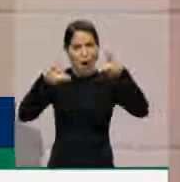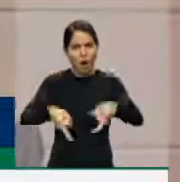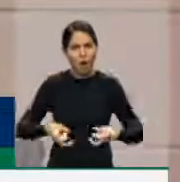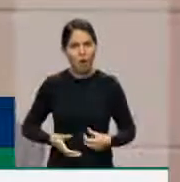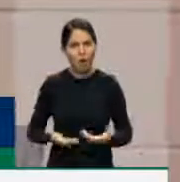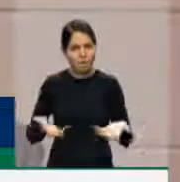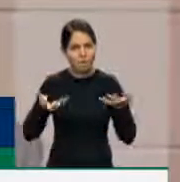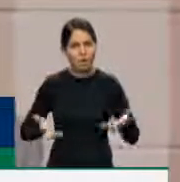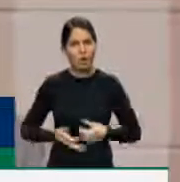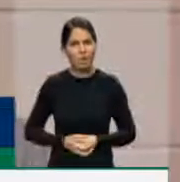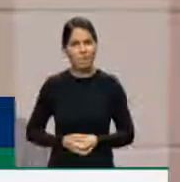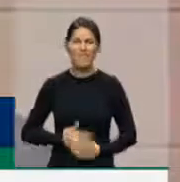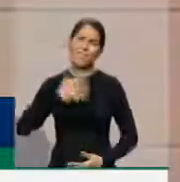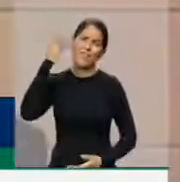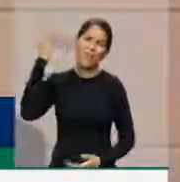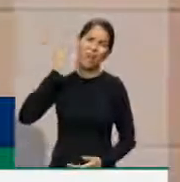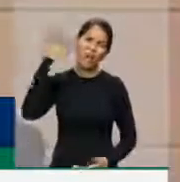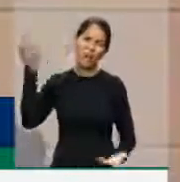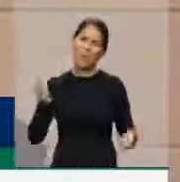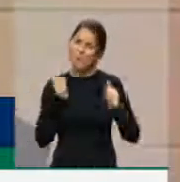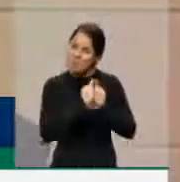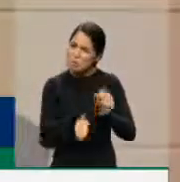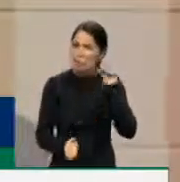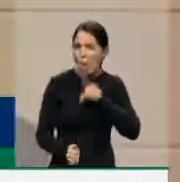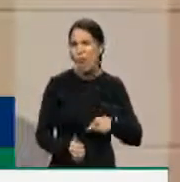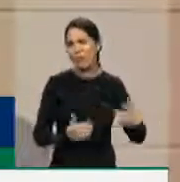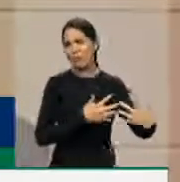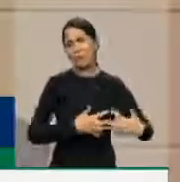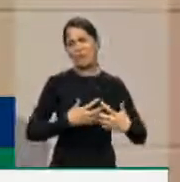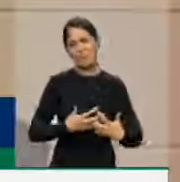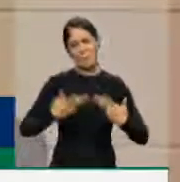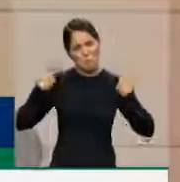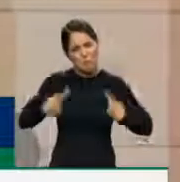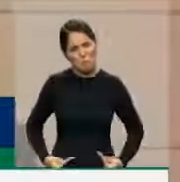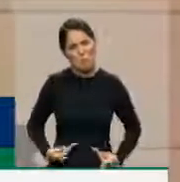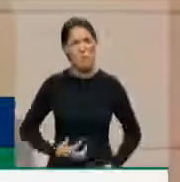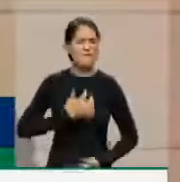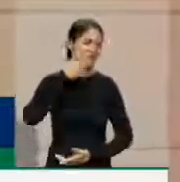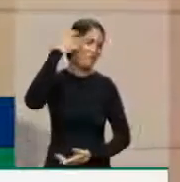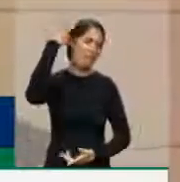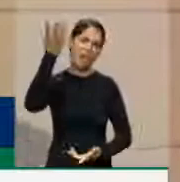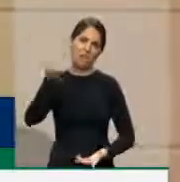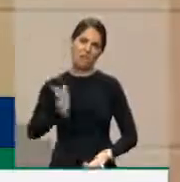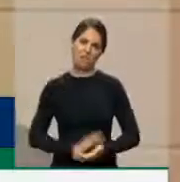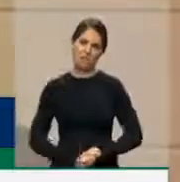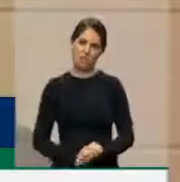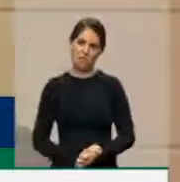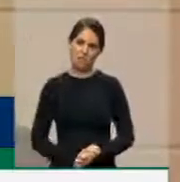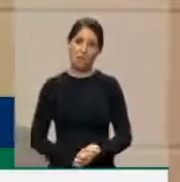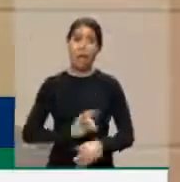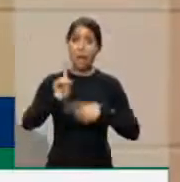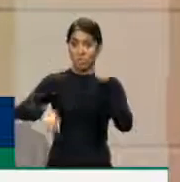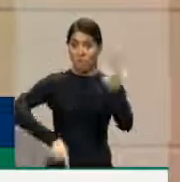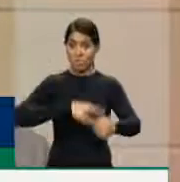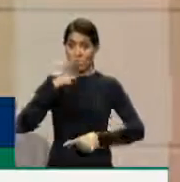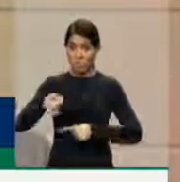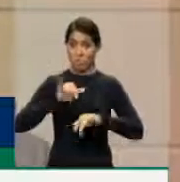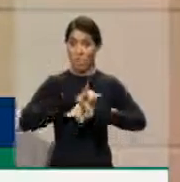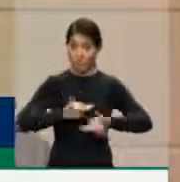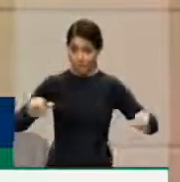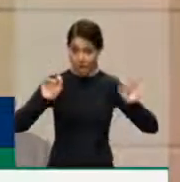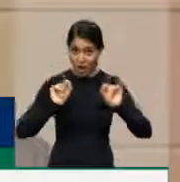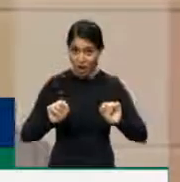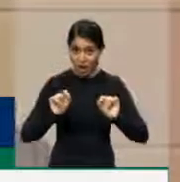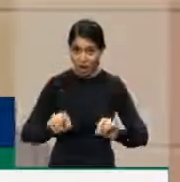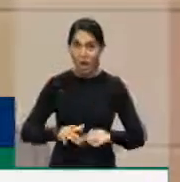Unidos. Que vergonha essa postura de um presidente brasileiro. Depois diz que a floresta é úmida e não permite a